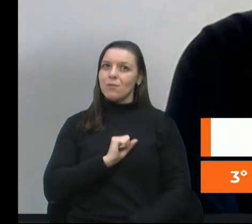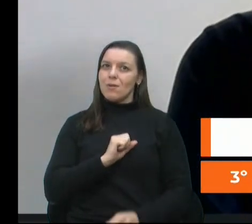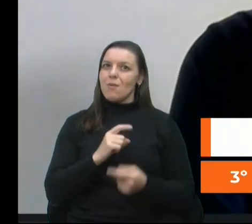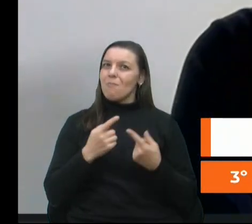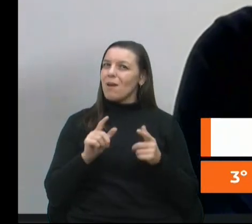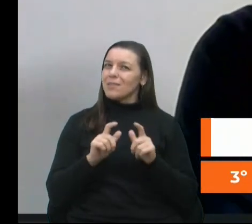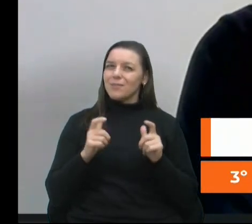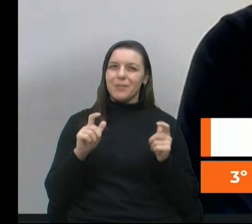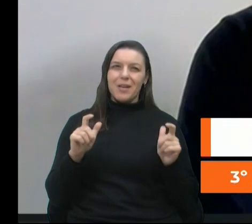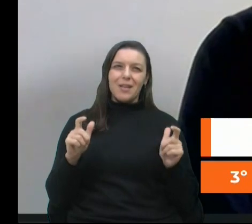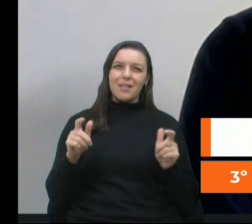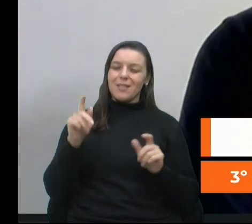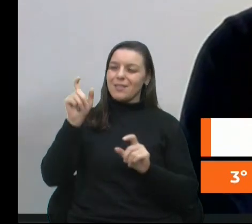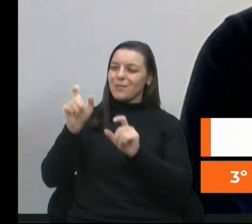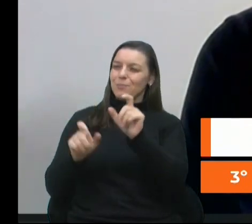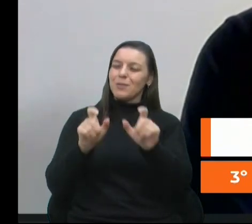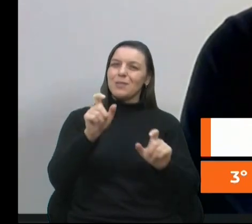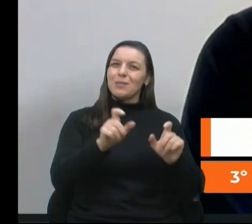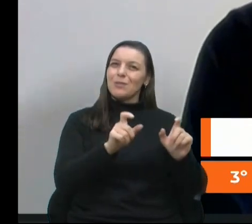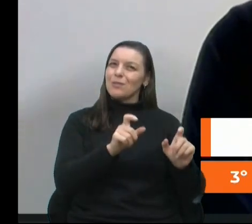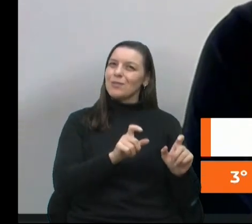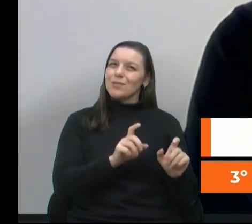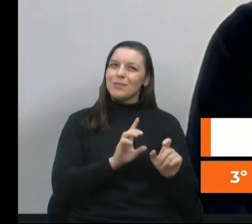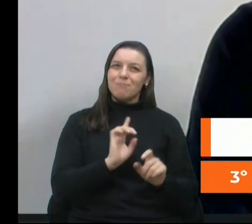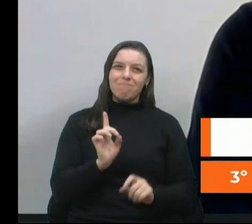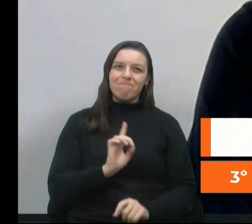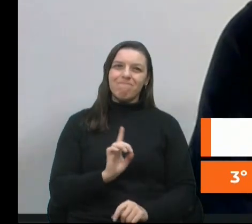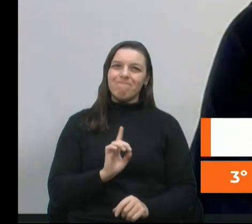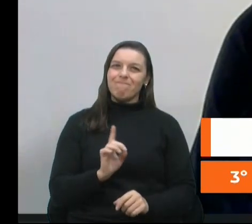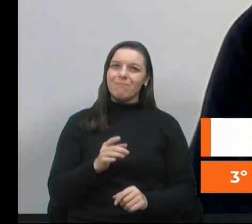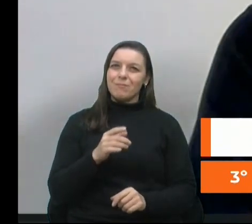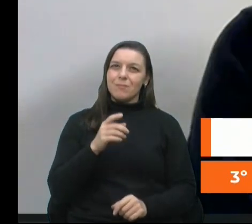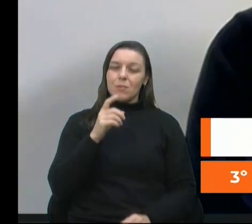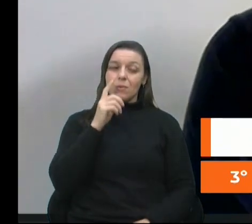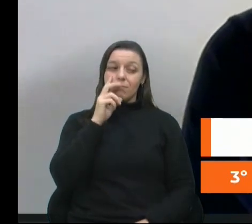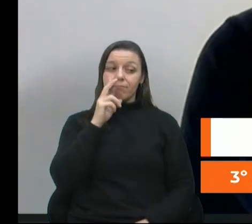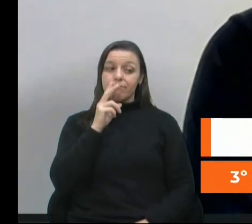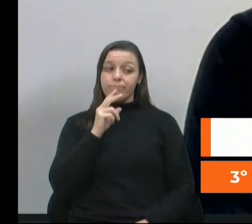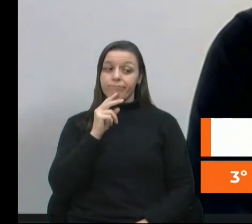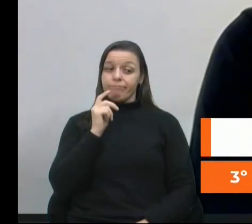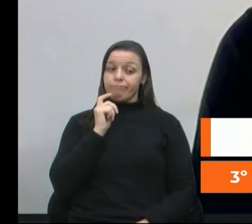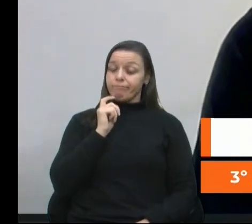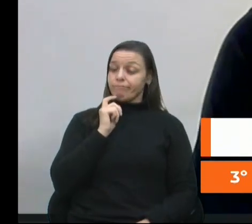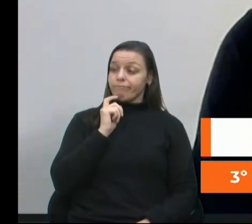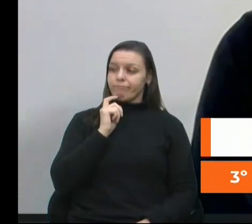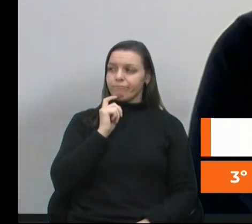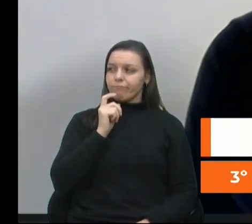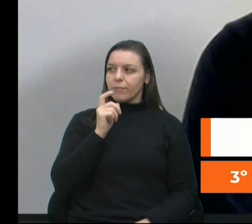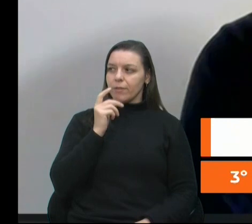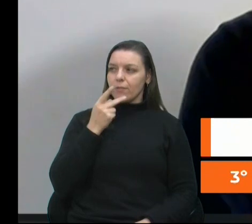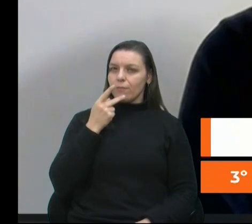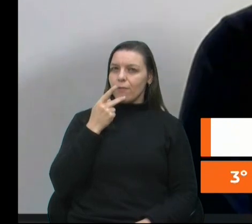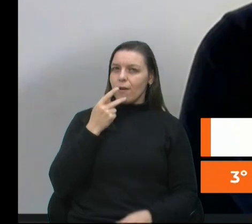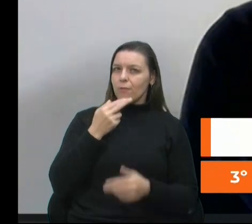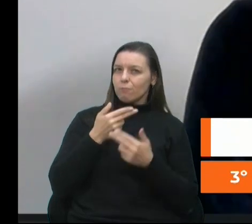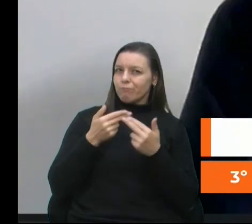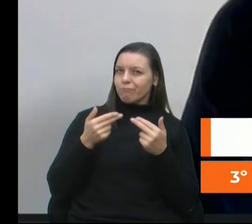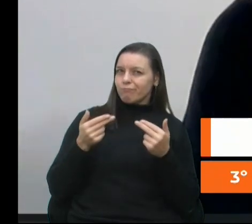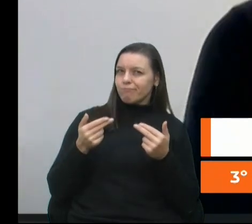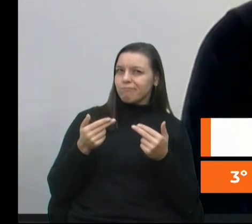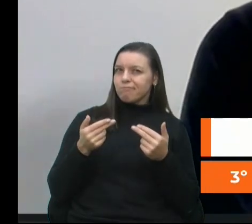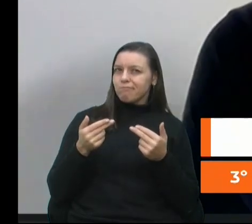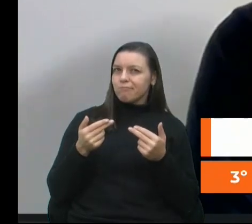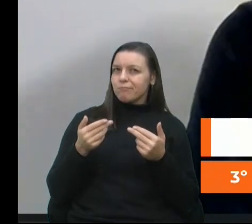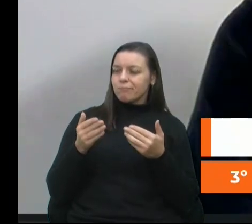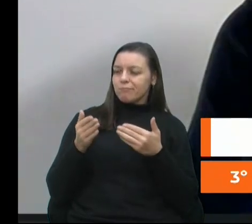da maioria das pessoas que estão ao nosso redor, a gente vê um olhar meio torto, a gente percebe alguns comentários, está